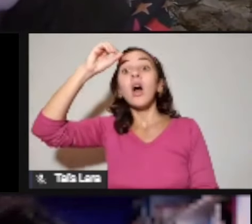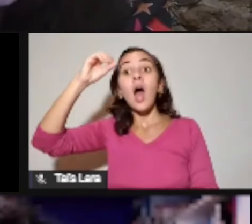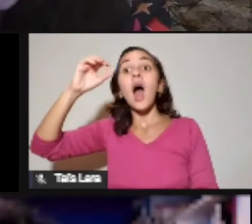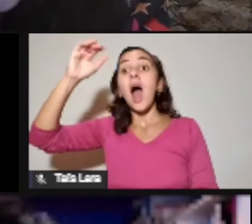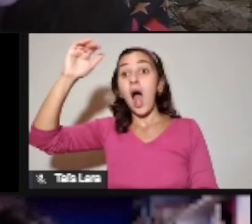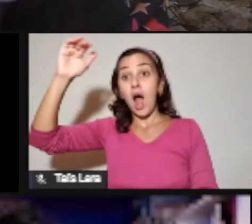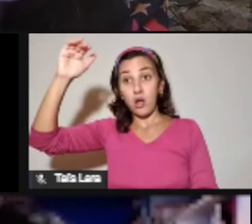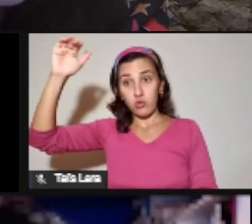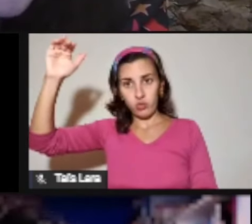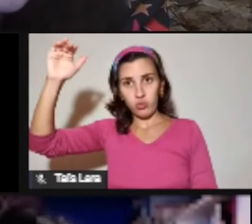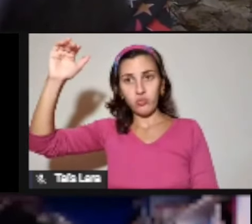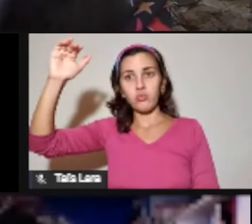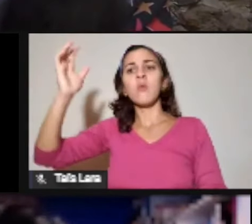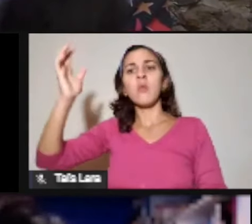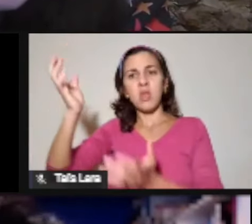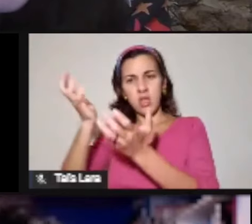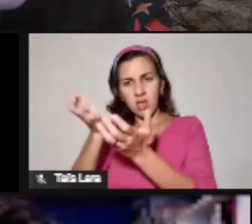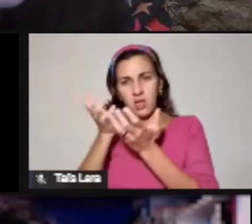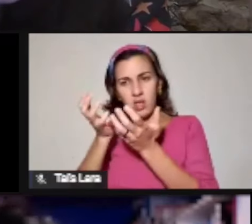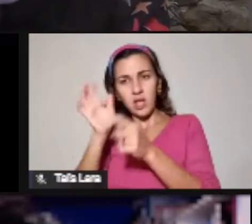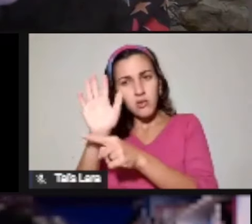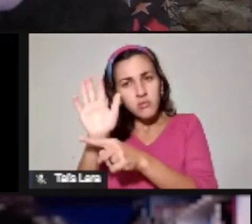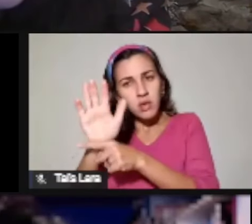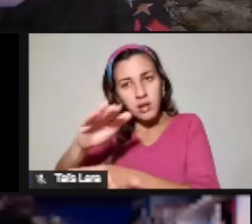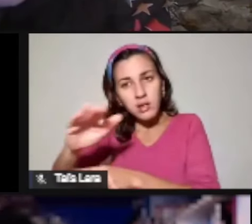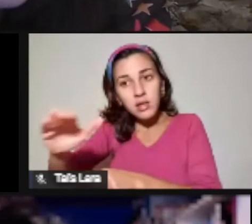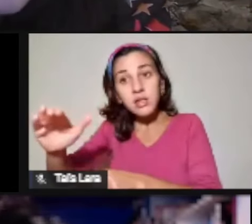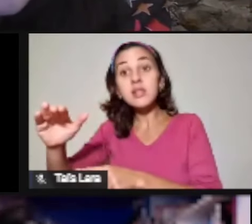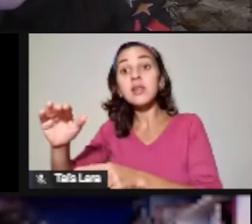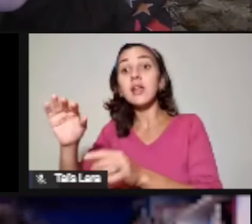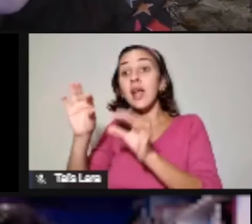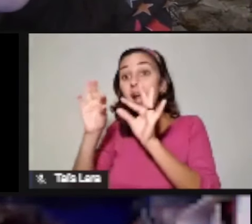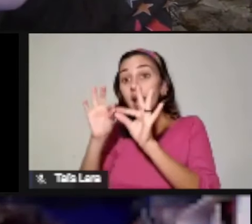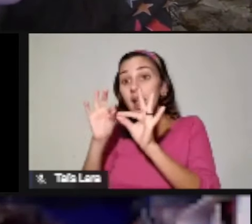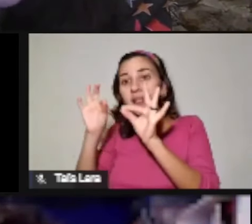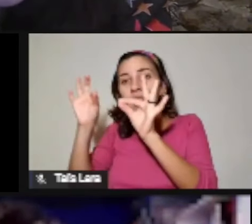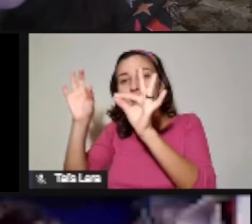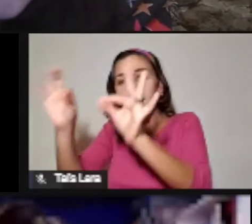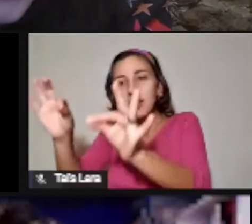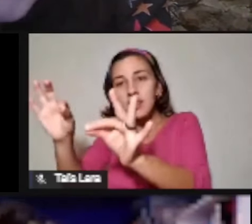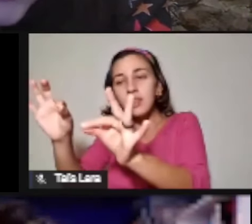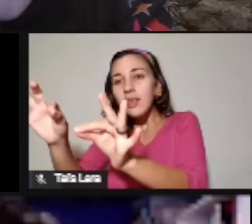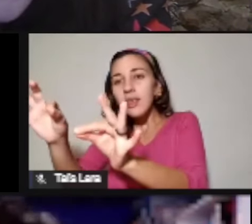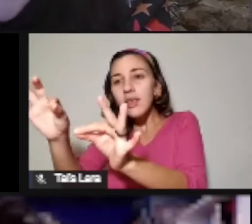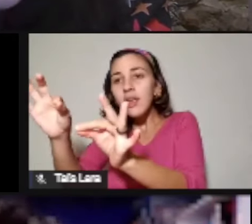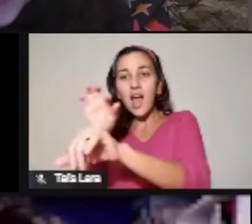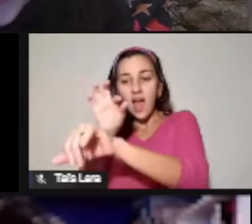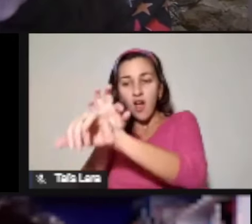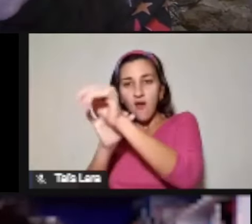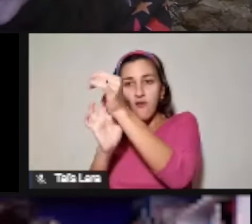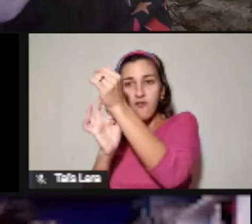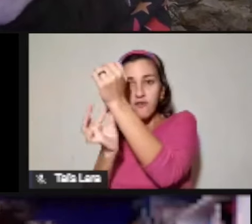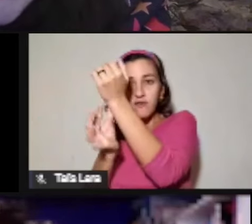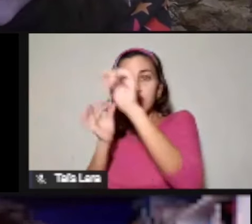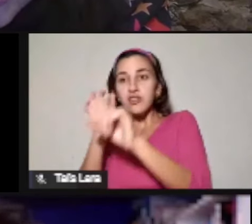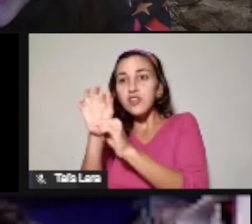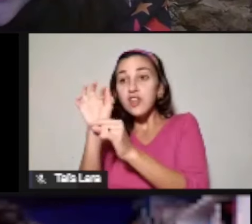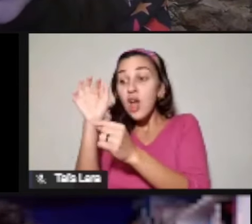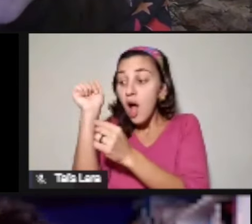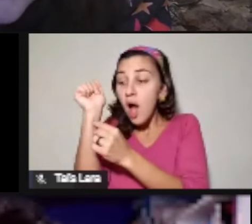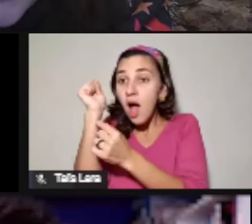acessar, como é que a gente pode distribuir, ensinar para a criança. Liga para o Disque 100, o crachazinho para lembrar o nome completo, o bolinho,